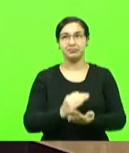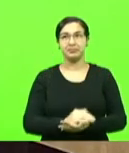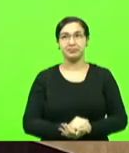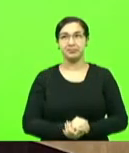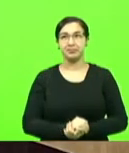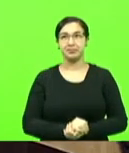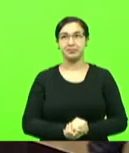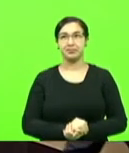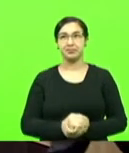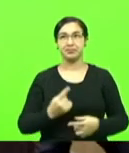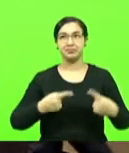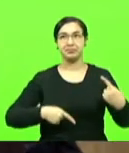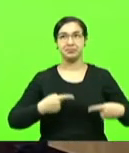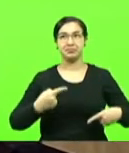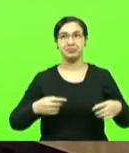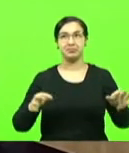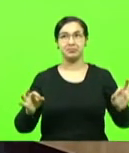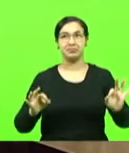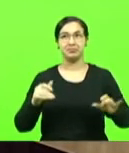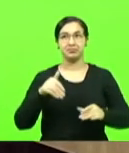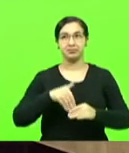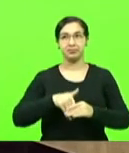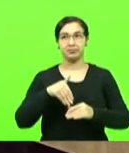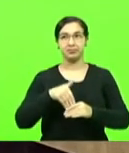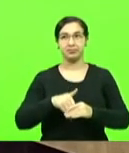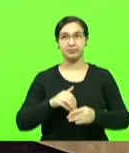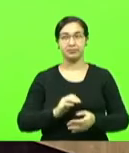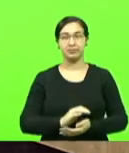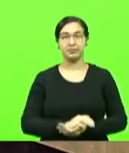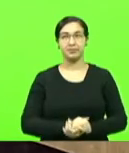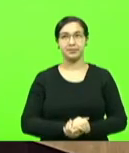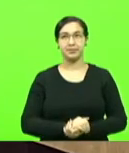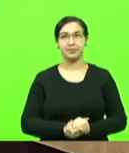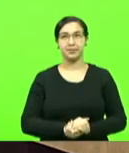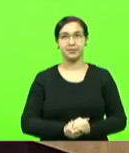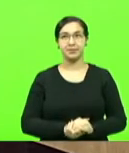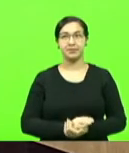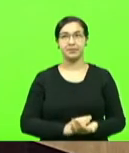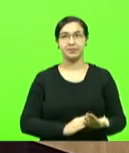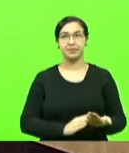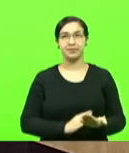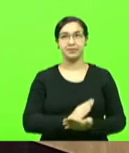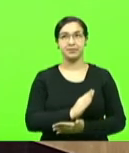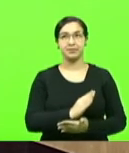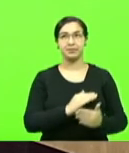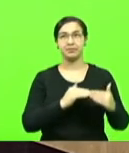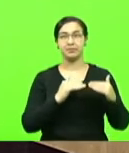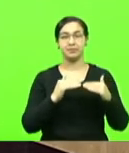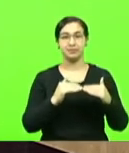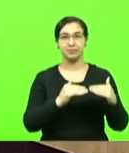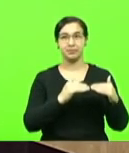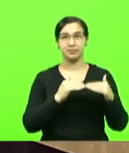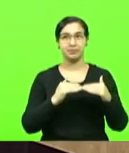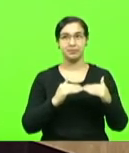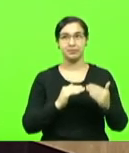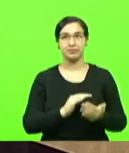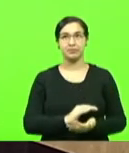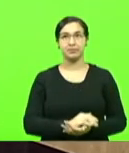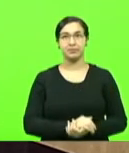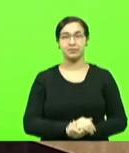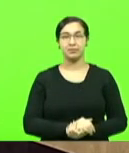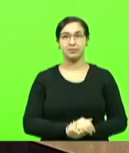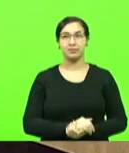Não havendo mais quem queira discutir, em votação. Deputados que aprovam, permaneçam como se encontram. Aprovado por